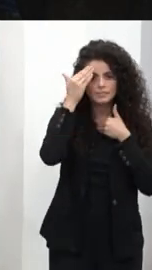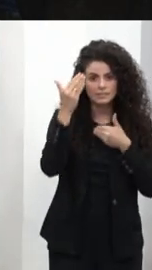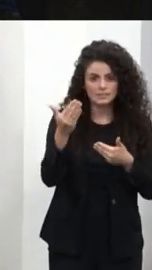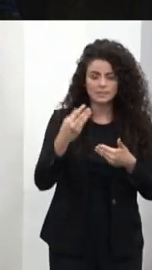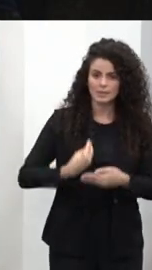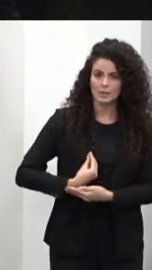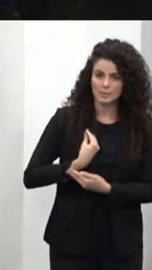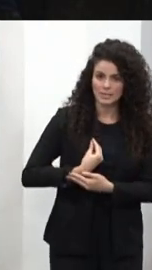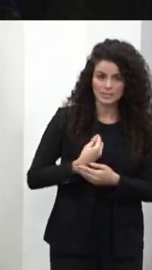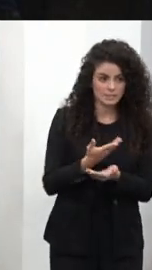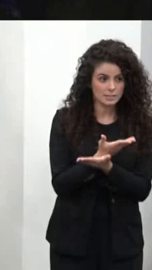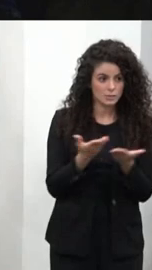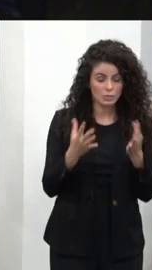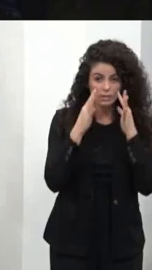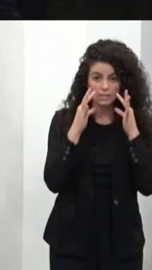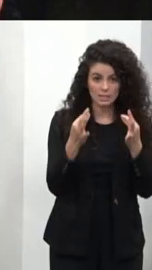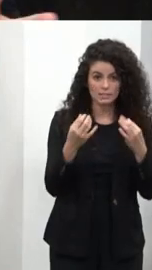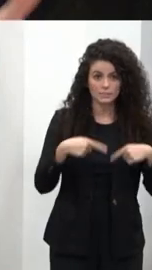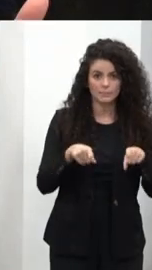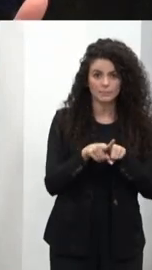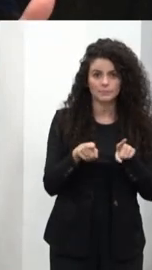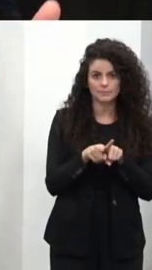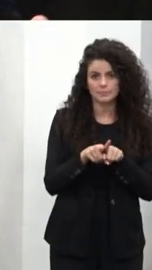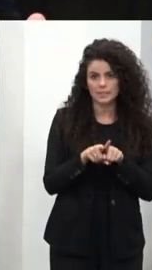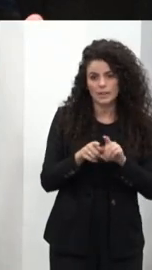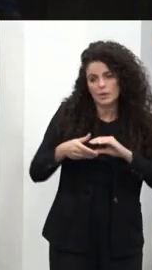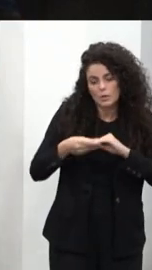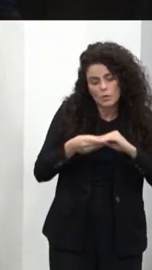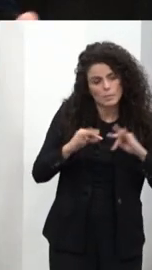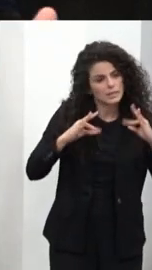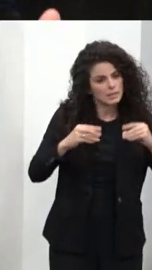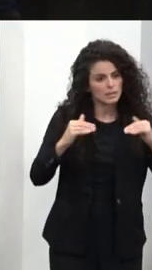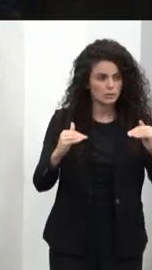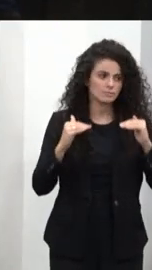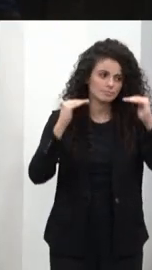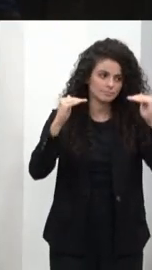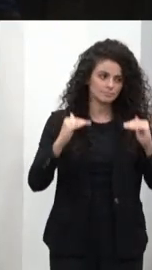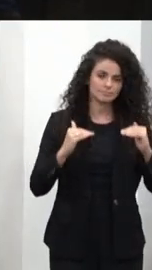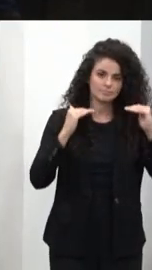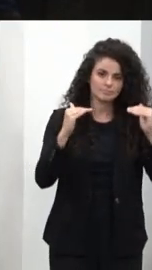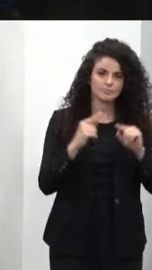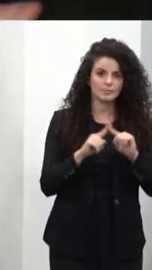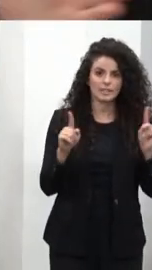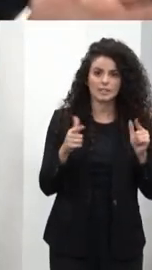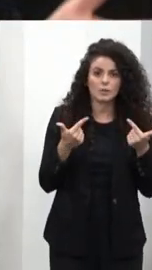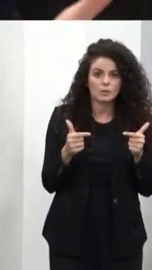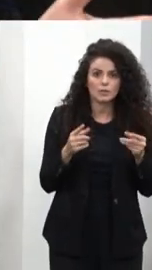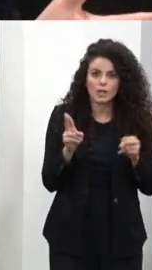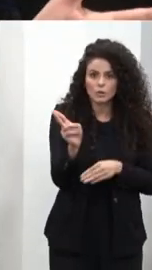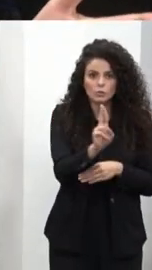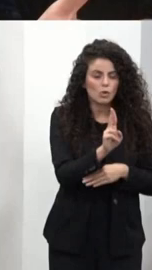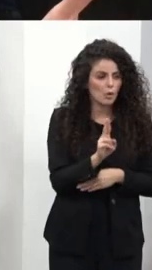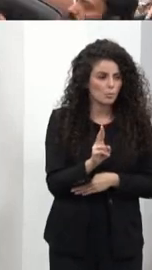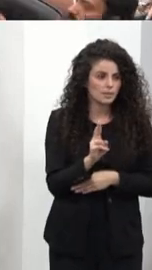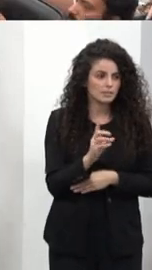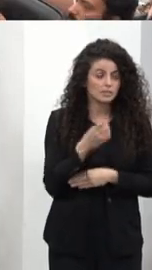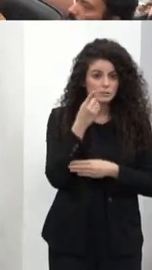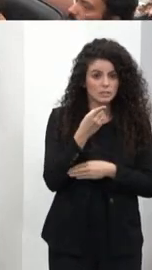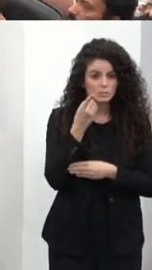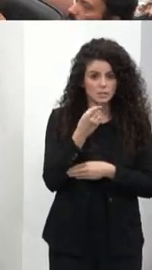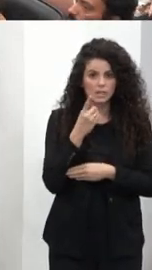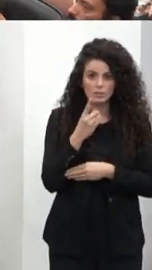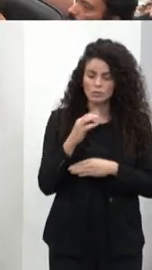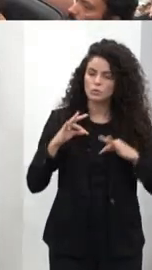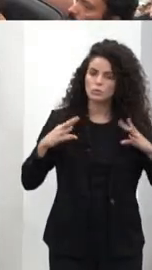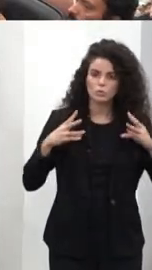presença de todos e a atenção eu não cumprimentei todas as autoridades presentes mas eu não tenho todos os nomes então em nome dos deputados cumprimento todas as